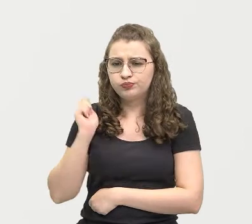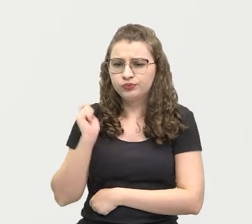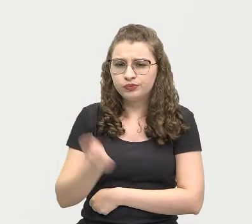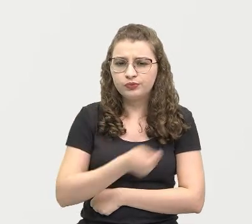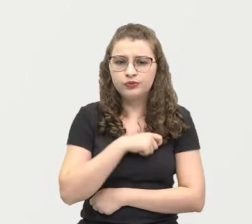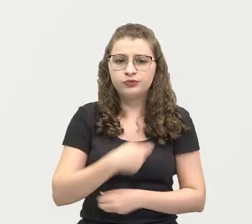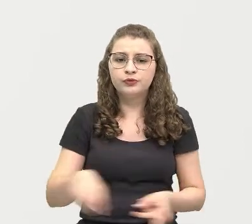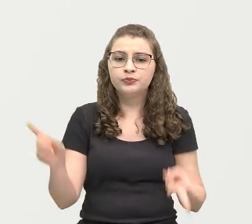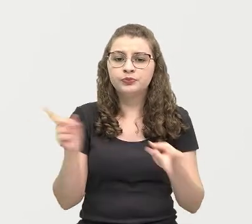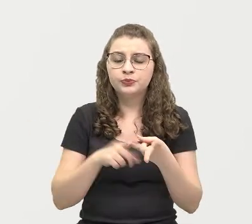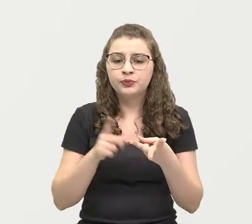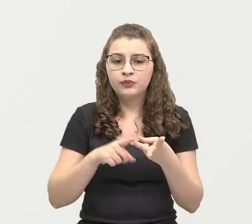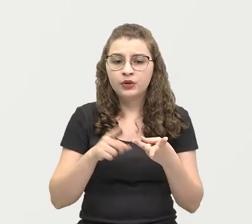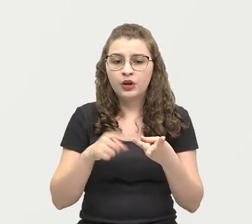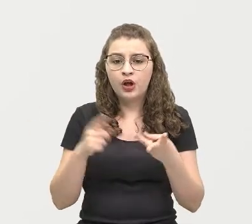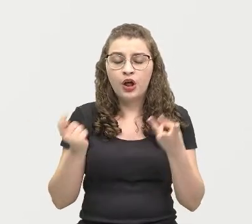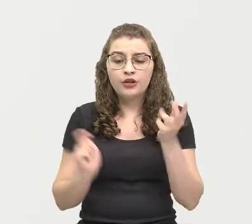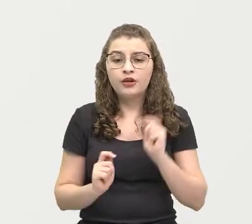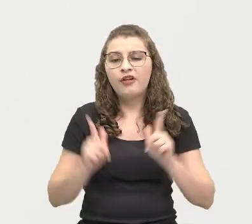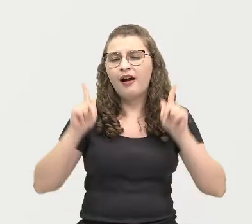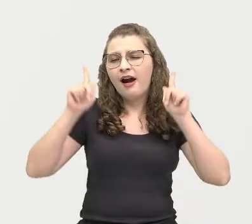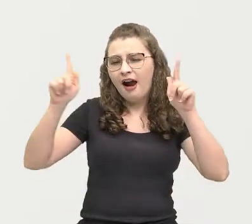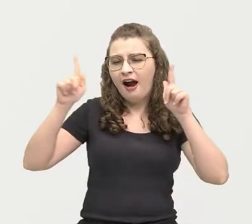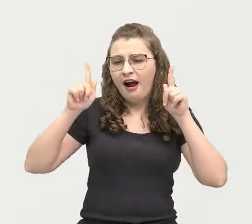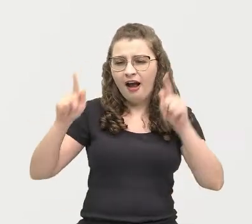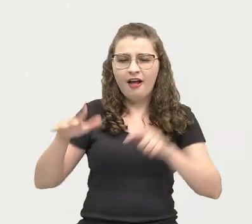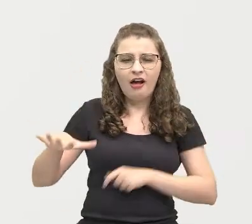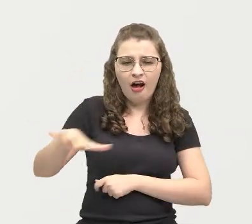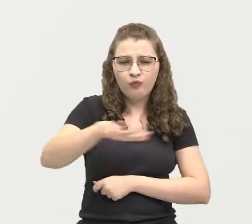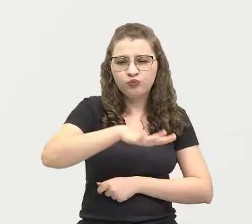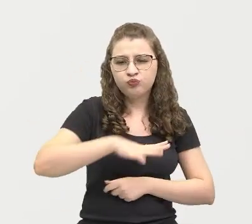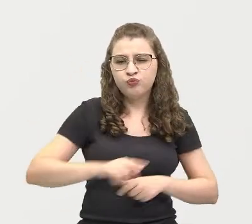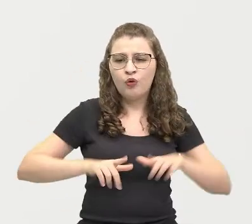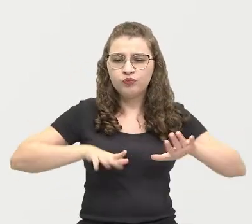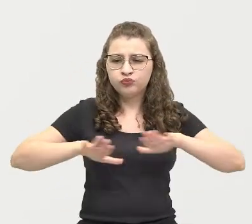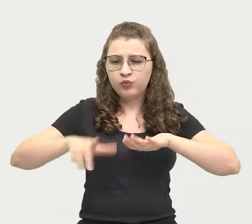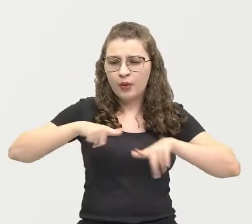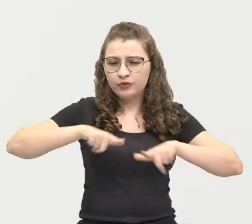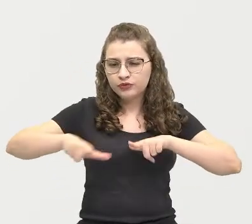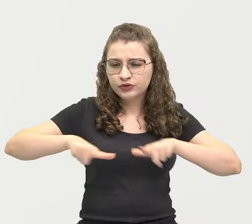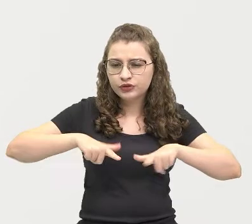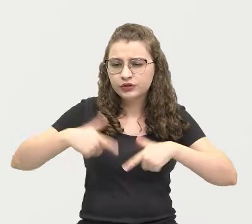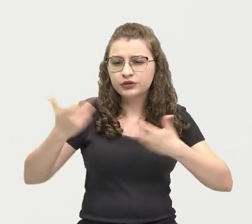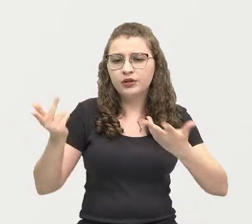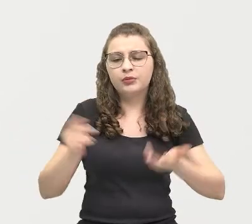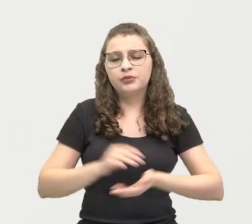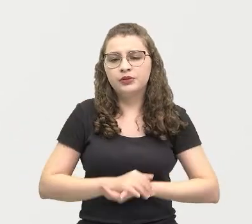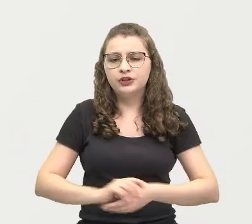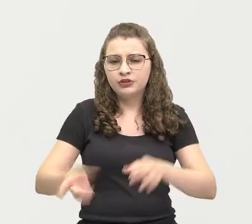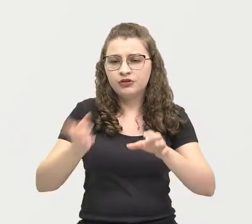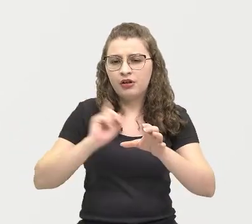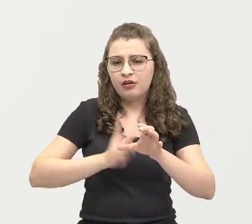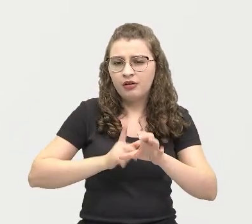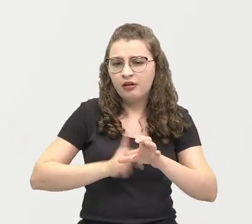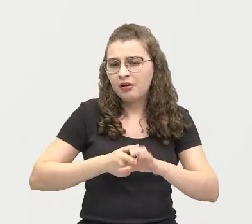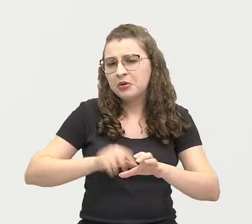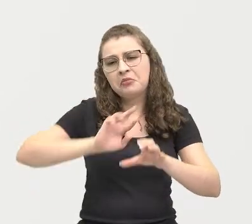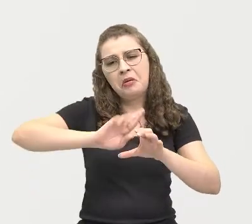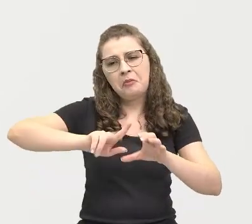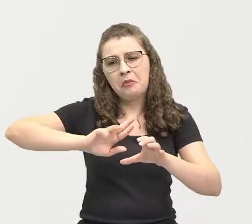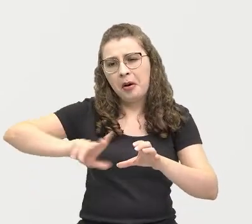Houve 2 greves gerais dos operários, influência ali de anarquistas, comunistas, o pessoal que veio